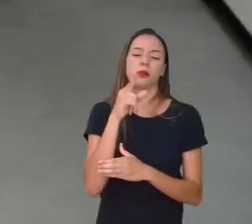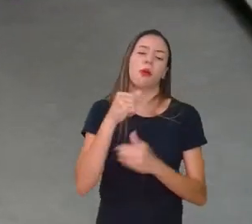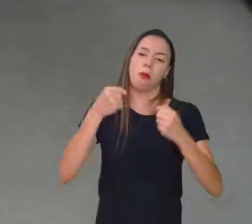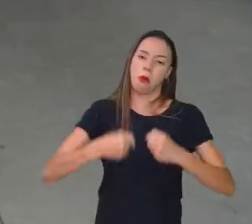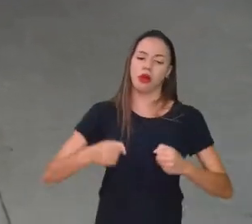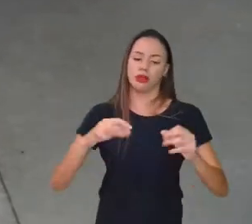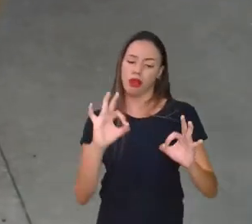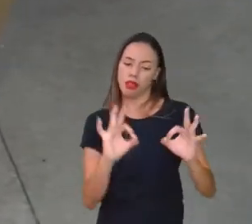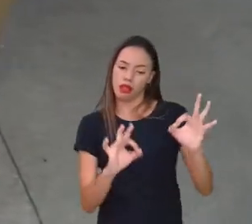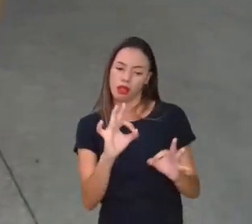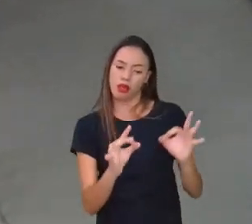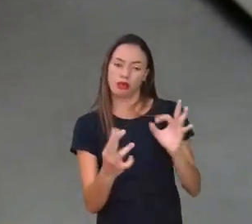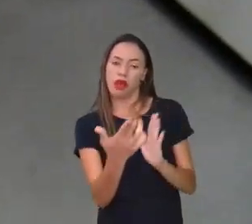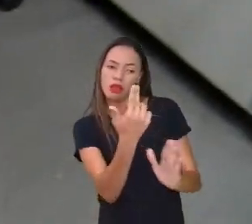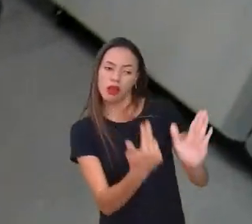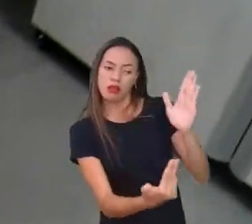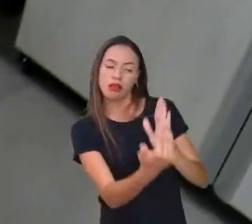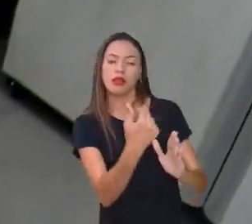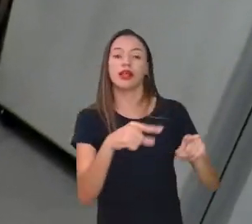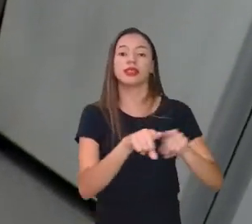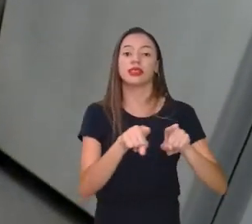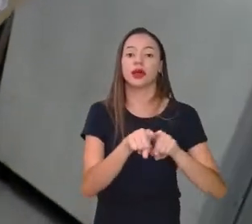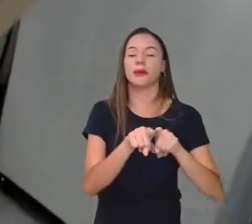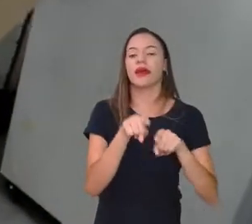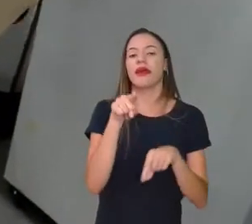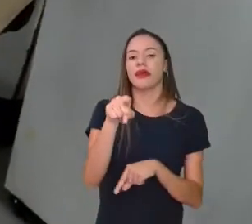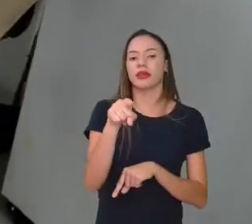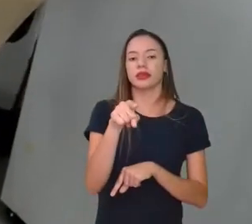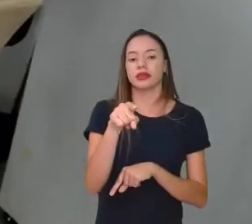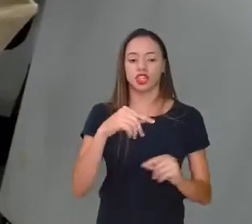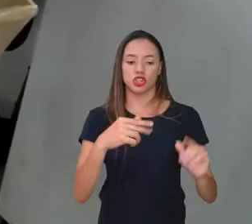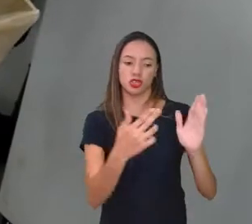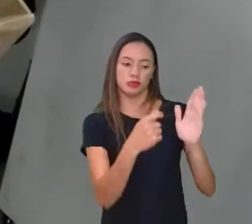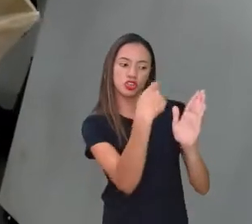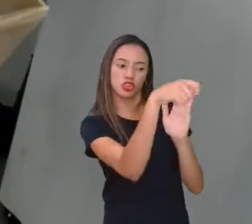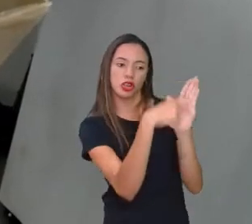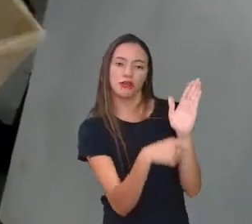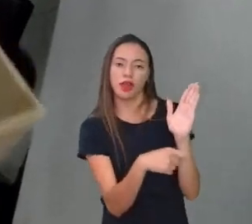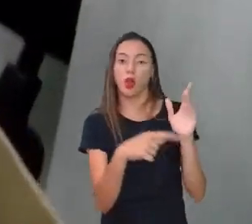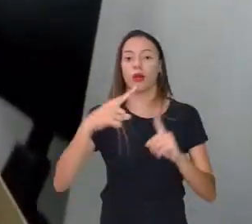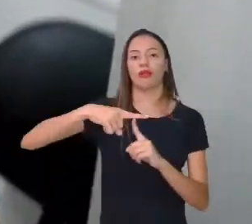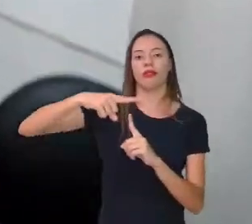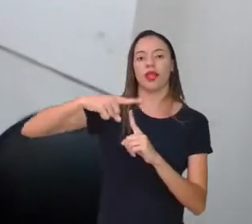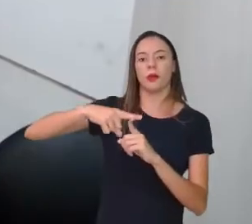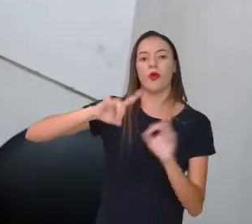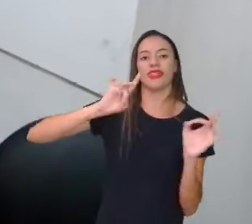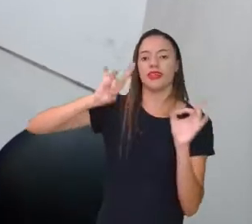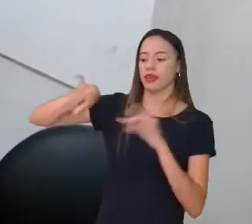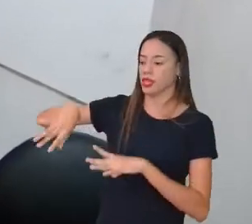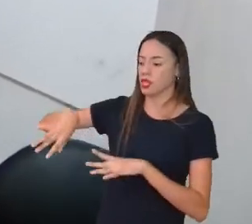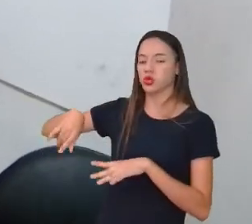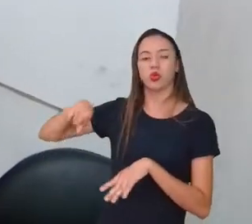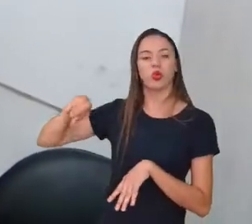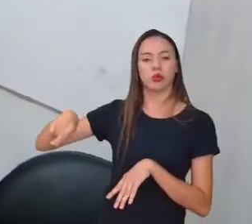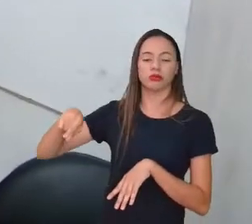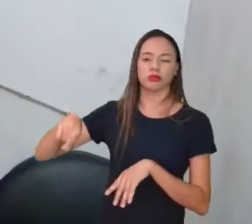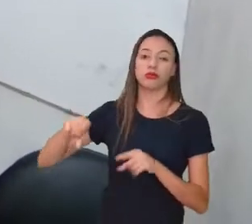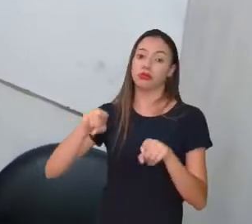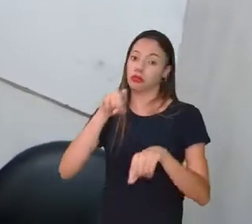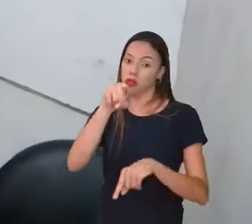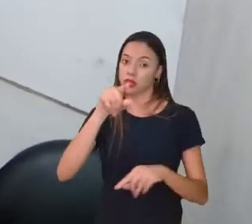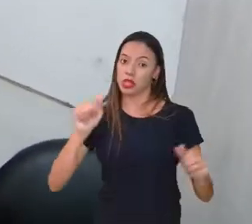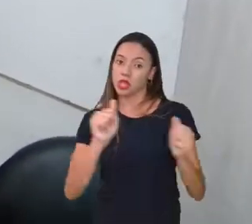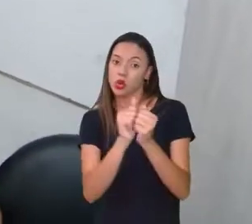decorar, pode colocar aqui os tipos, né, de lixos que a gente pode descartar. Você e a sua